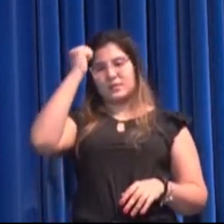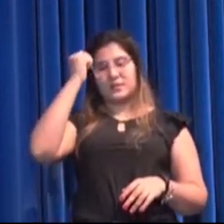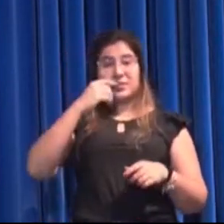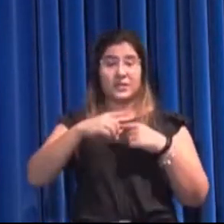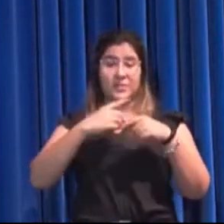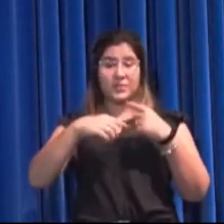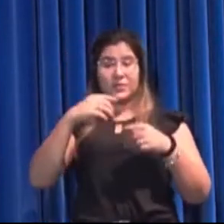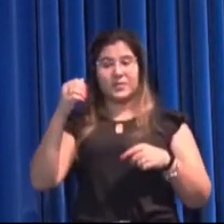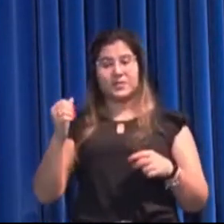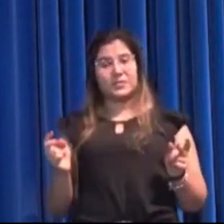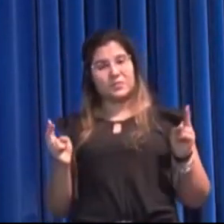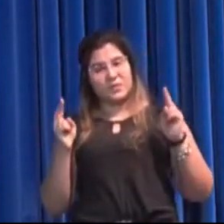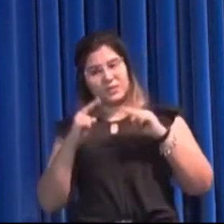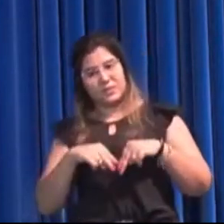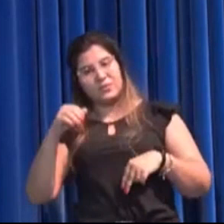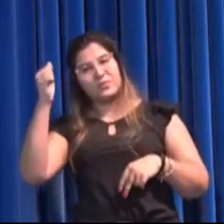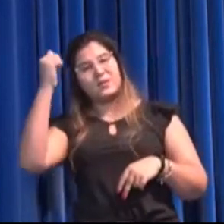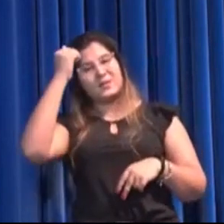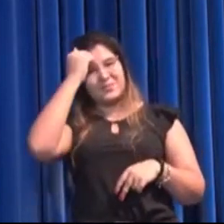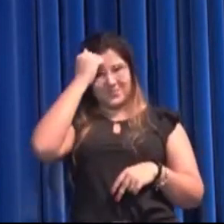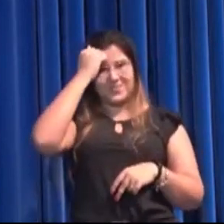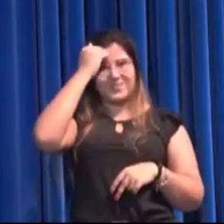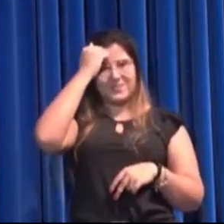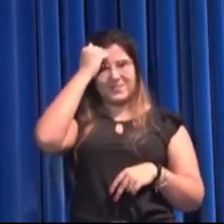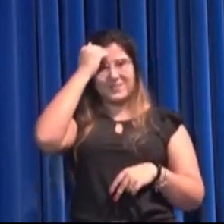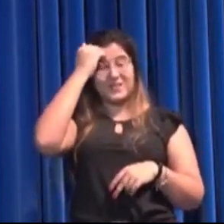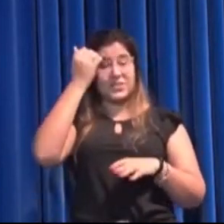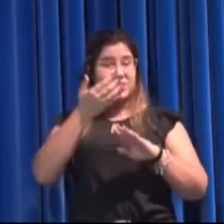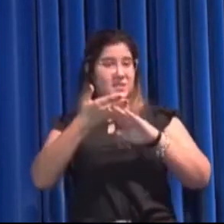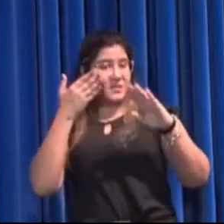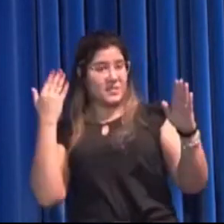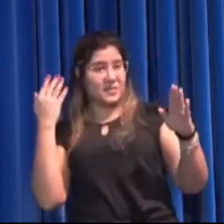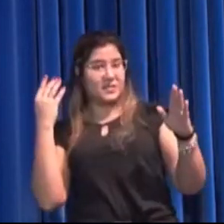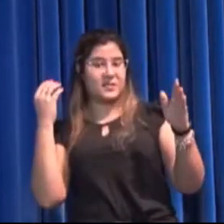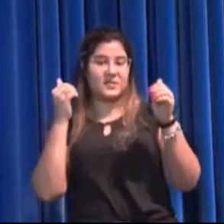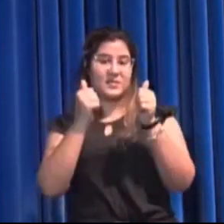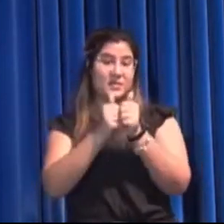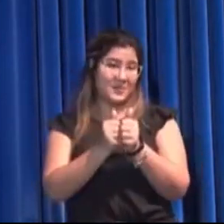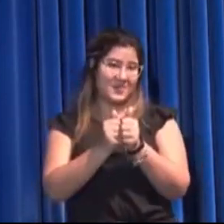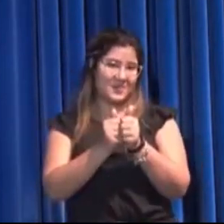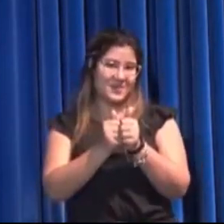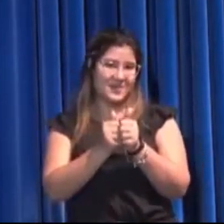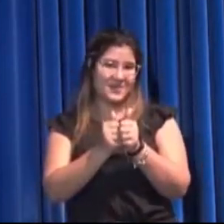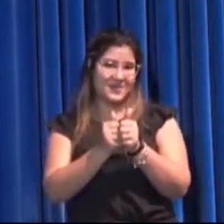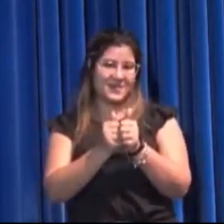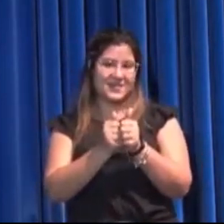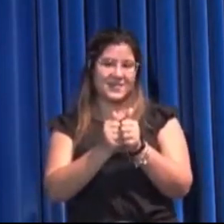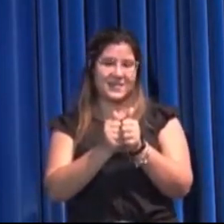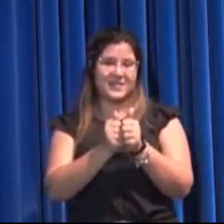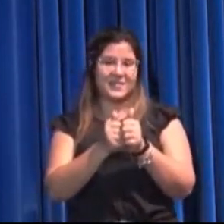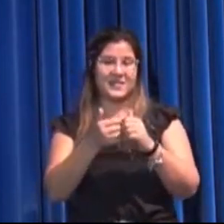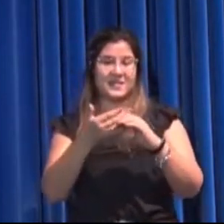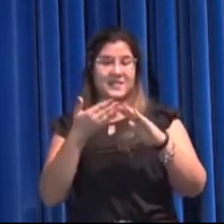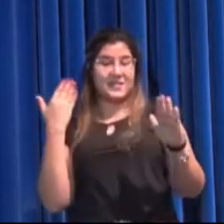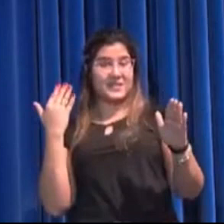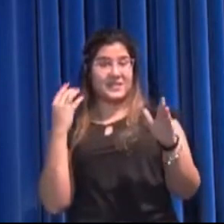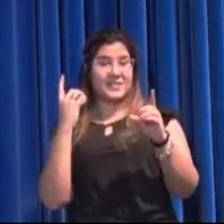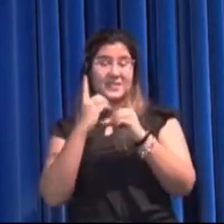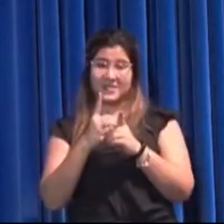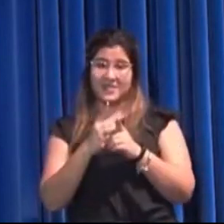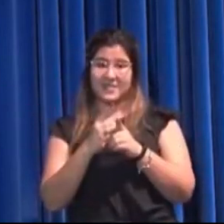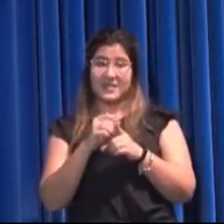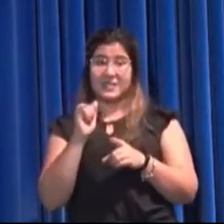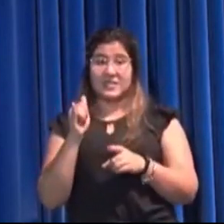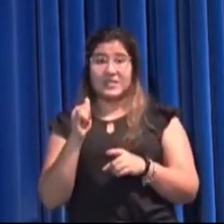de distanciamento e de aproximação. É uma história de, se eu estou doente, eu busco o